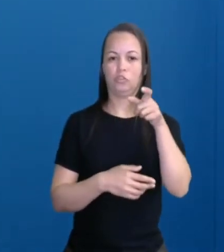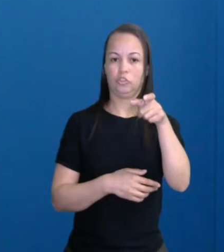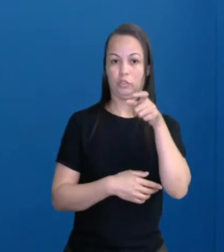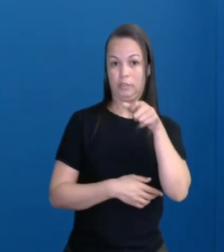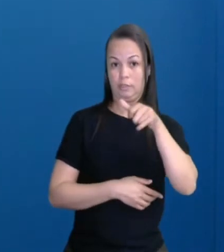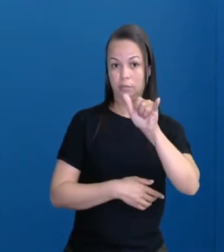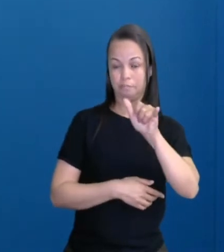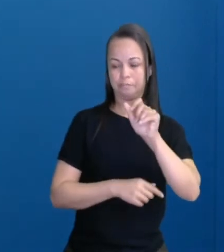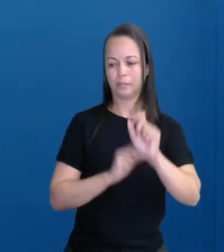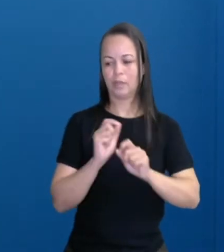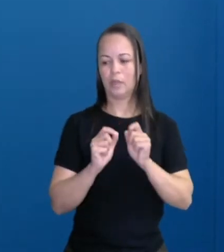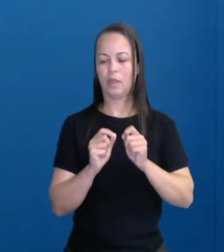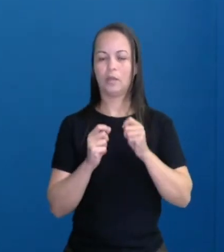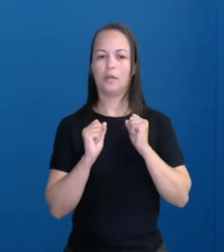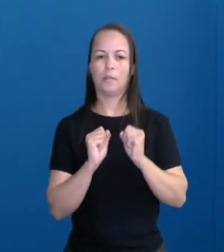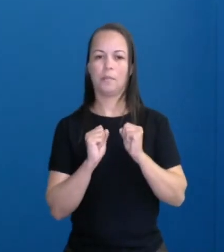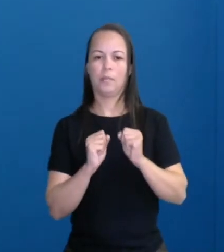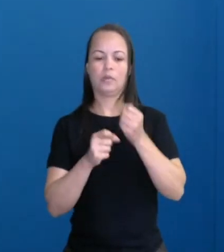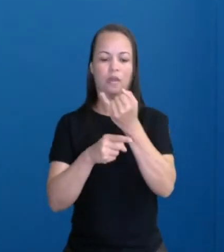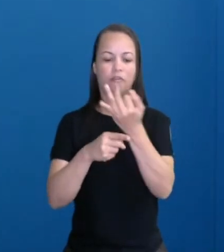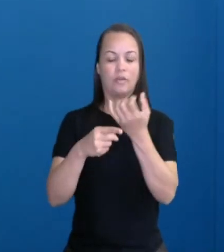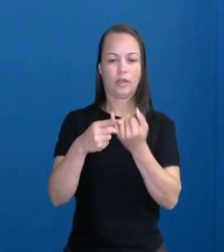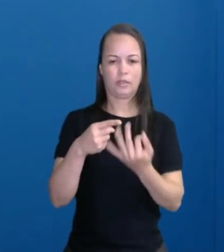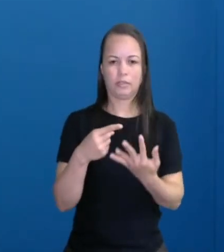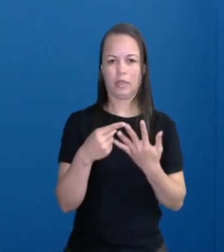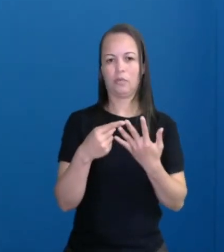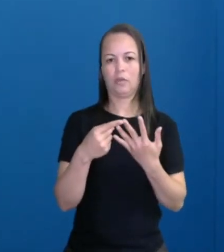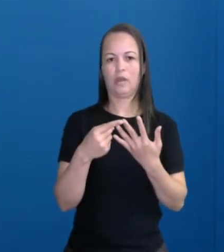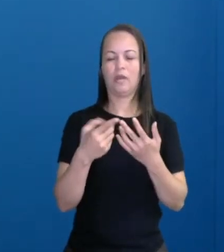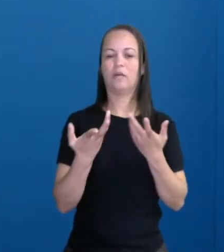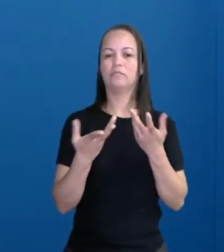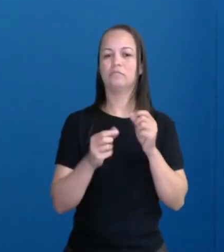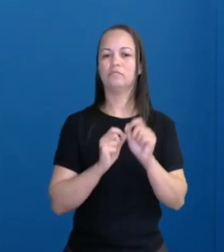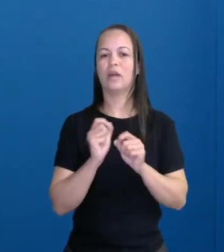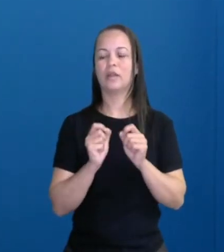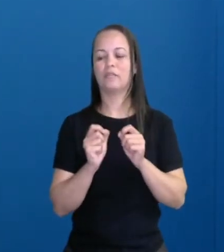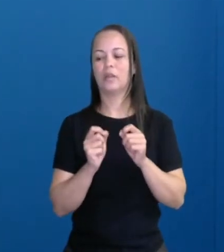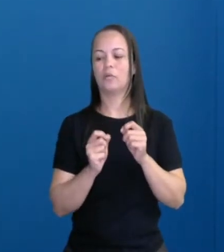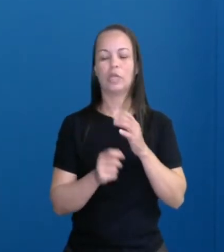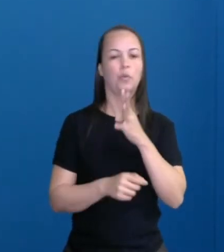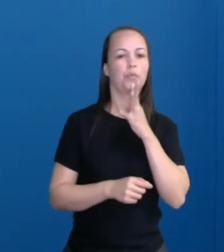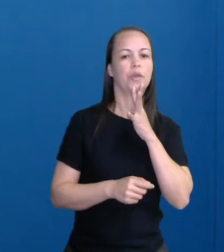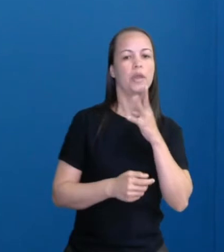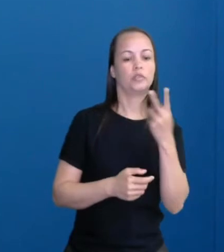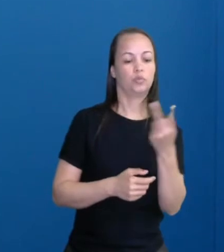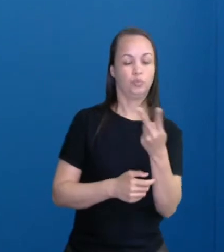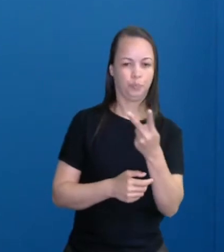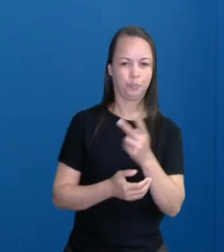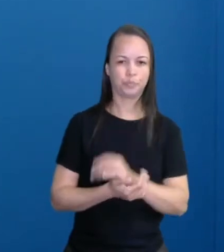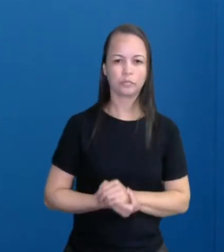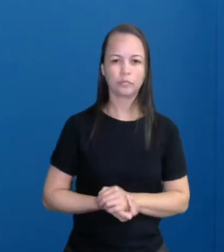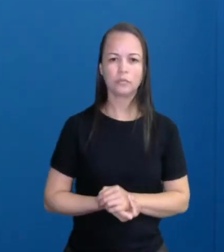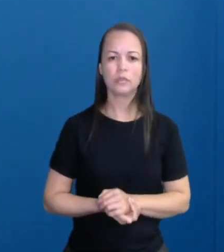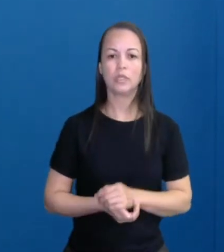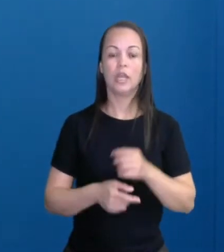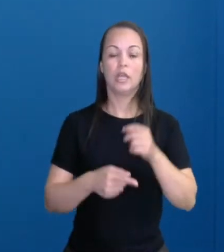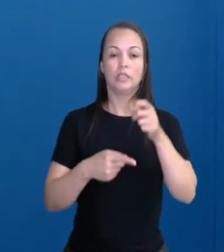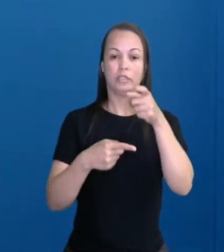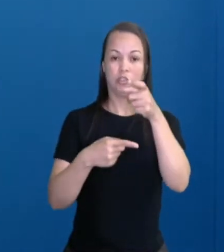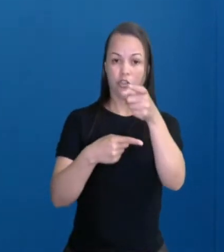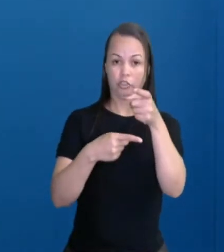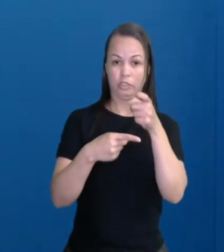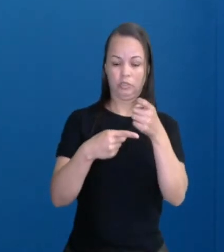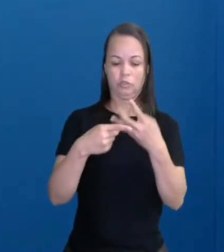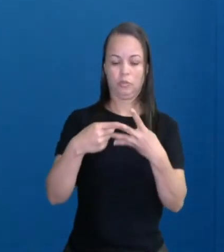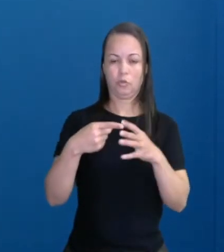pegar a fração onde está a nossa variável e igualar a que a gente conhece os dois termos. Ou seja, se x sobre 40 é